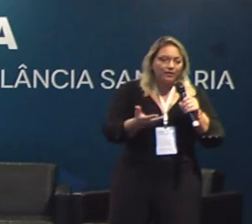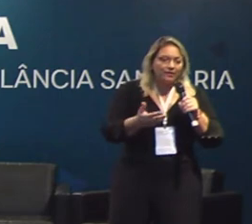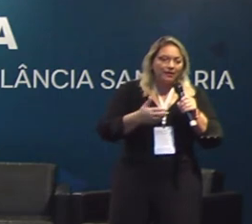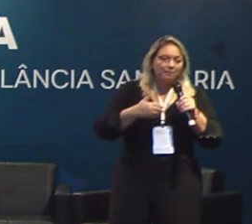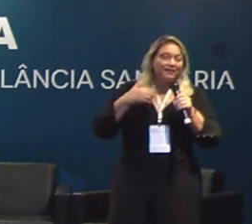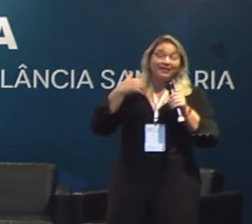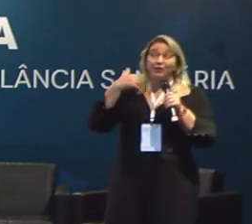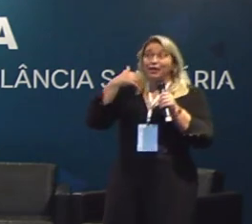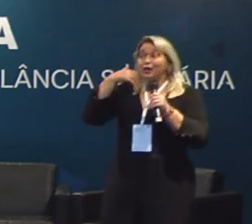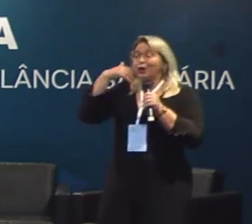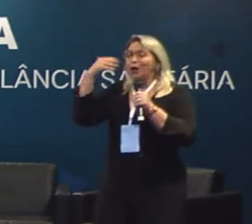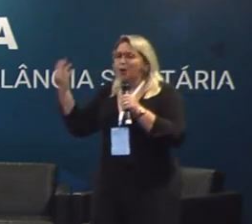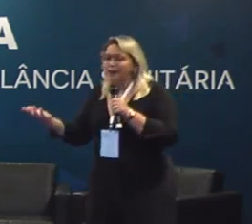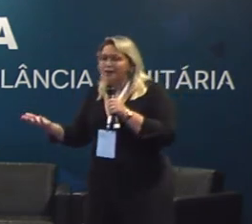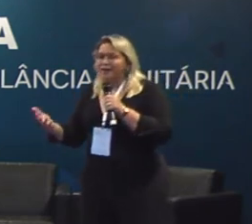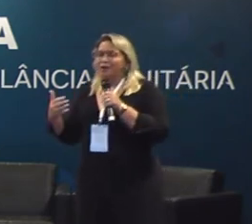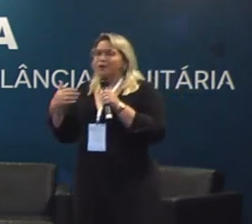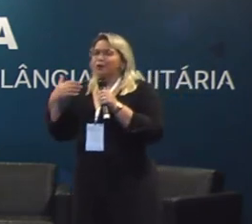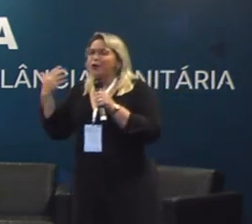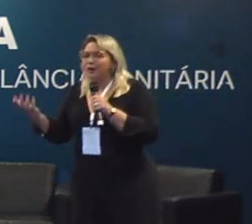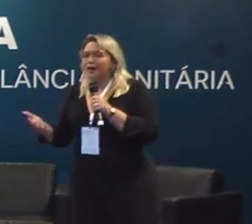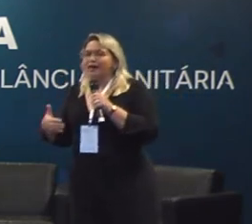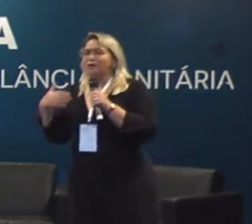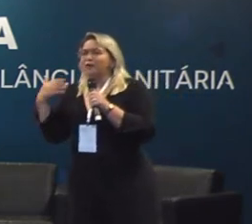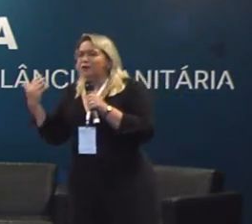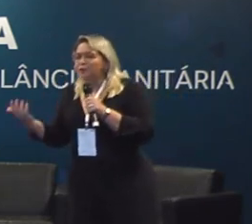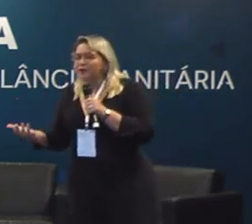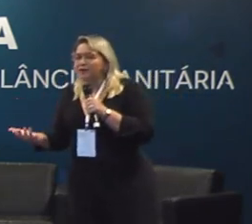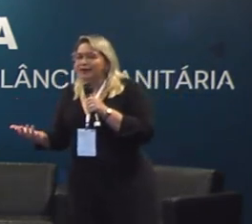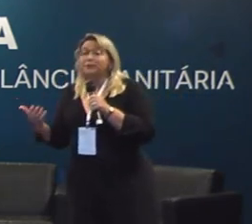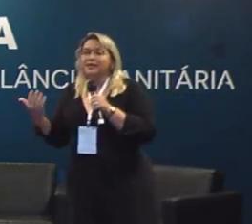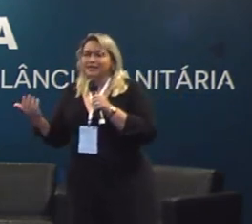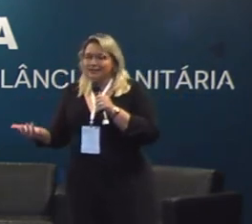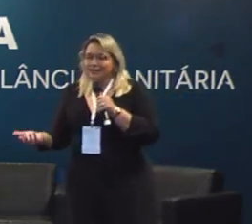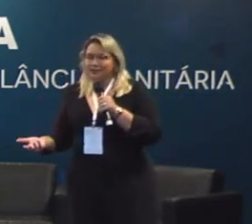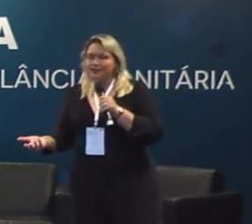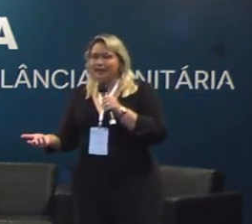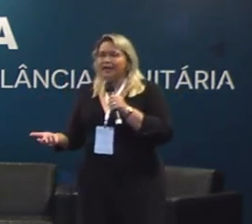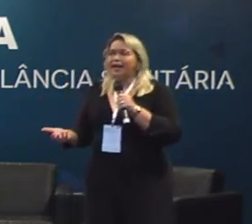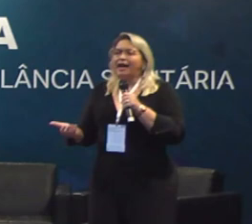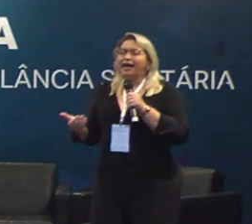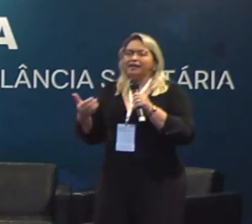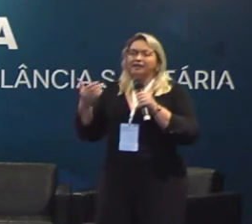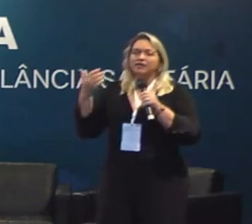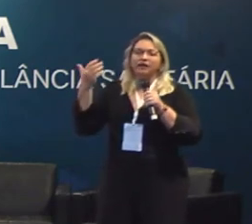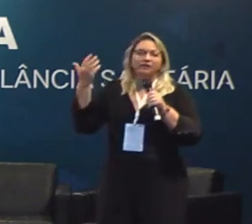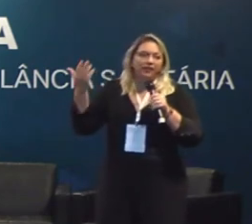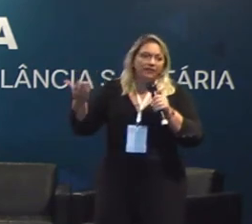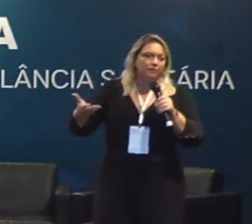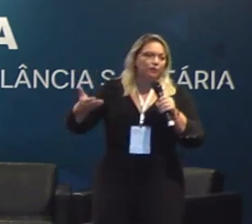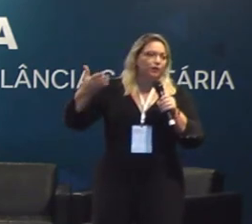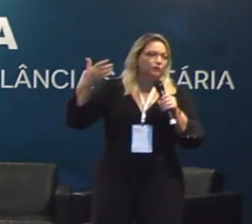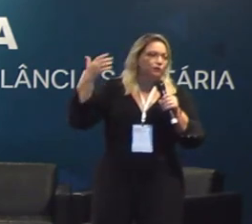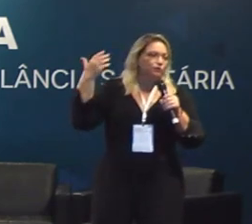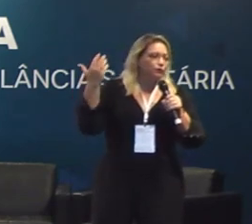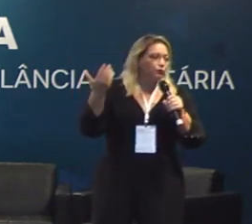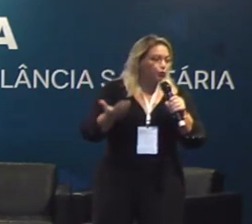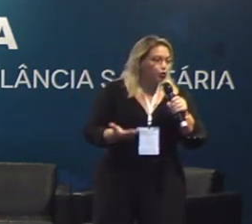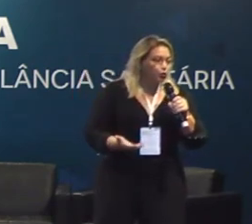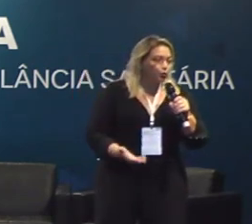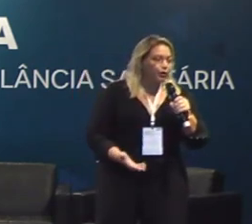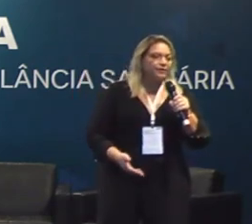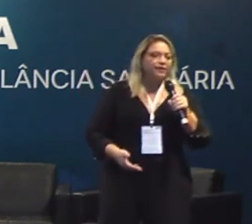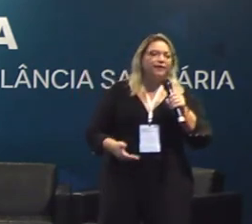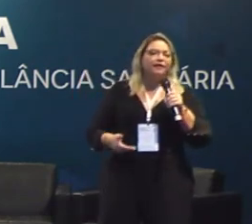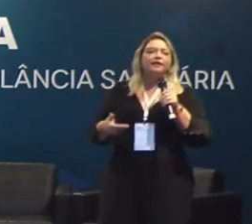e passei a ter um enorme carinho, uma enorme admiração, né? Agradeço a Anvisa por meio do Dr.